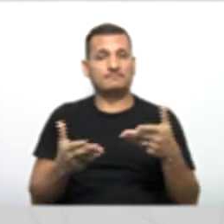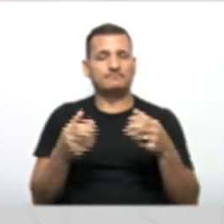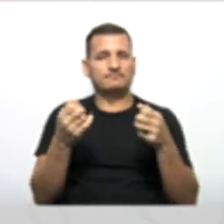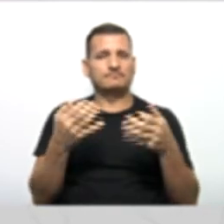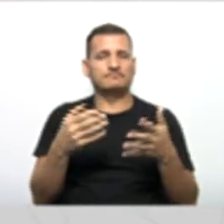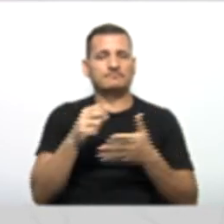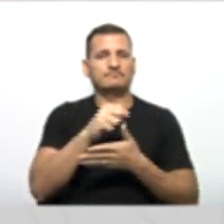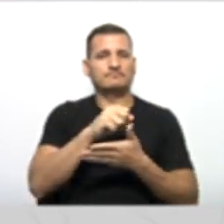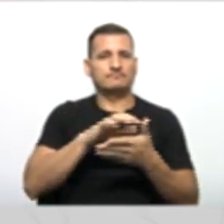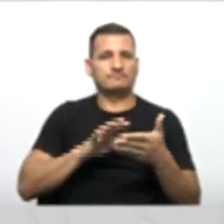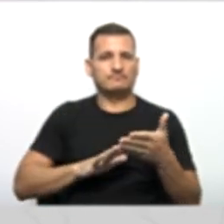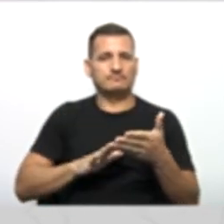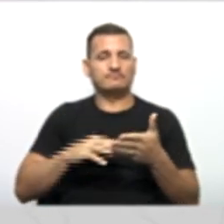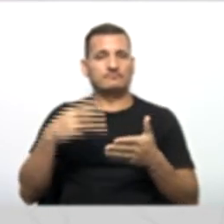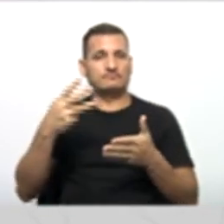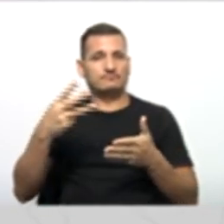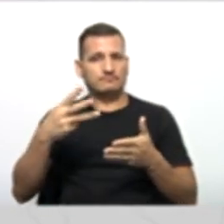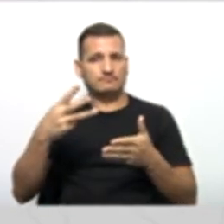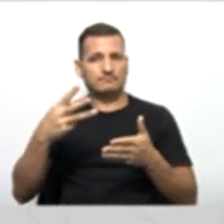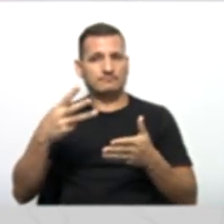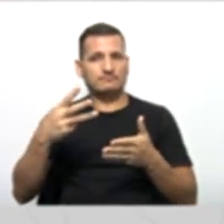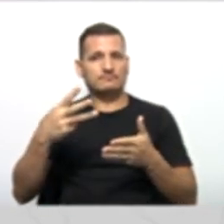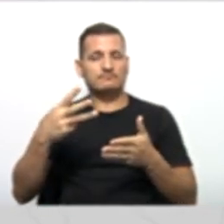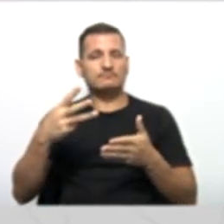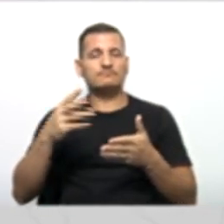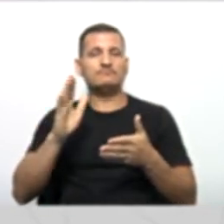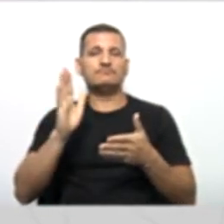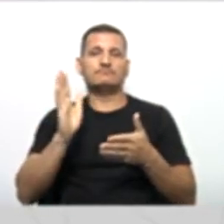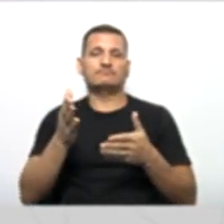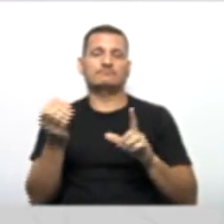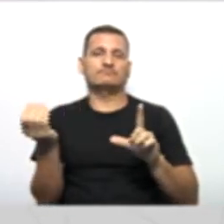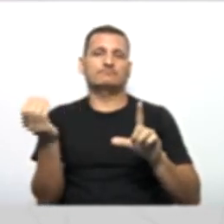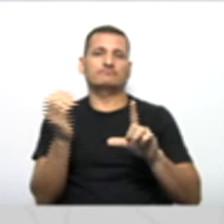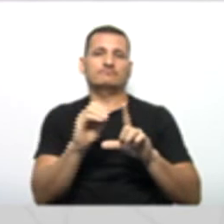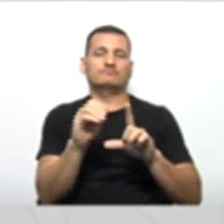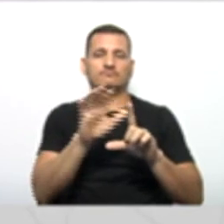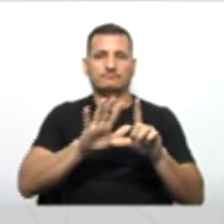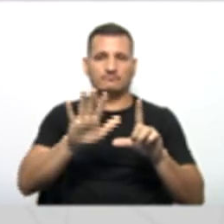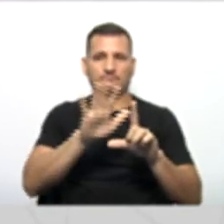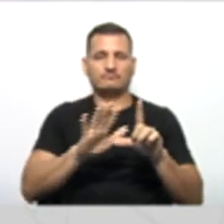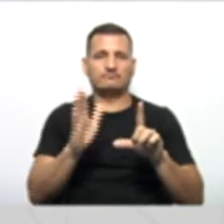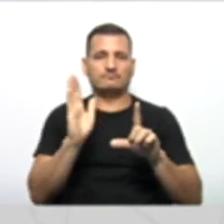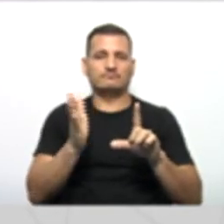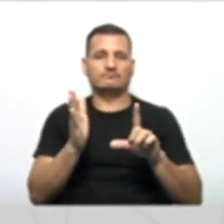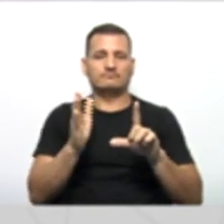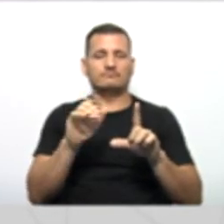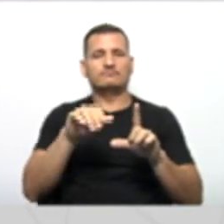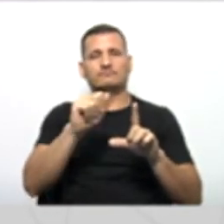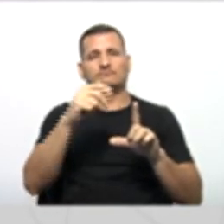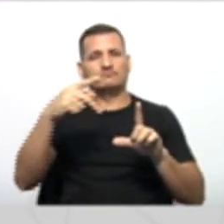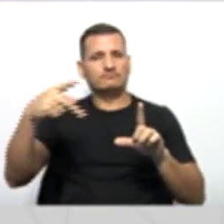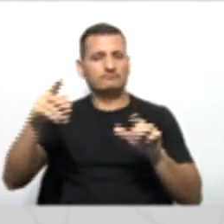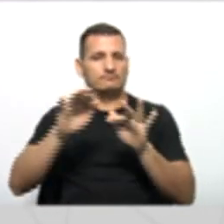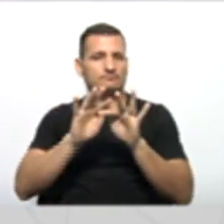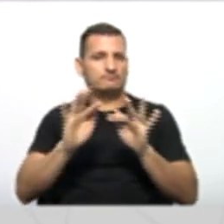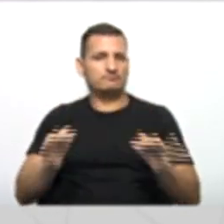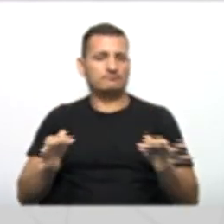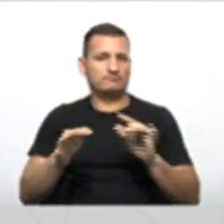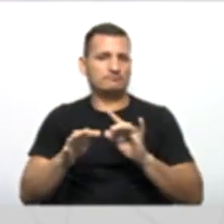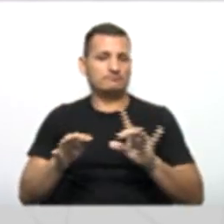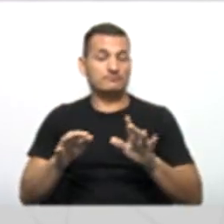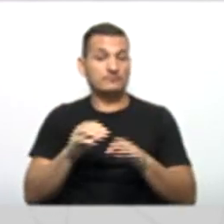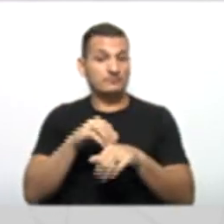actividade 3 que está disponível no ava e é uma aplicação simples pessoal